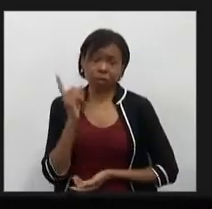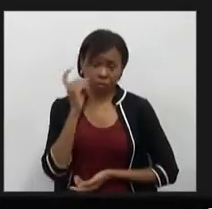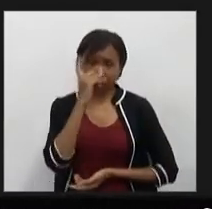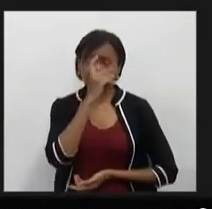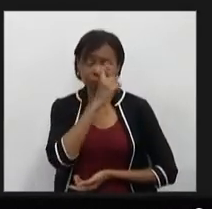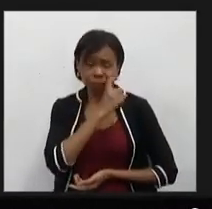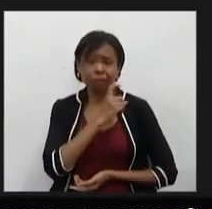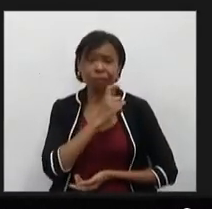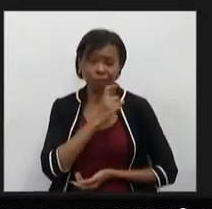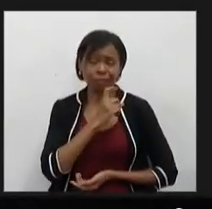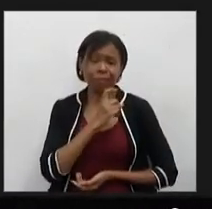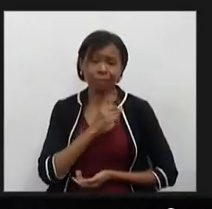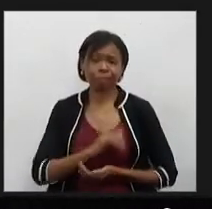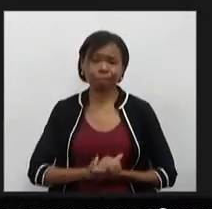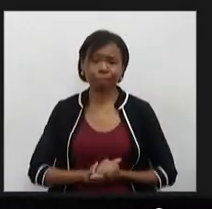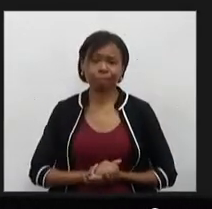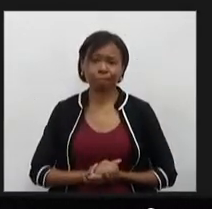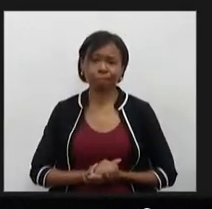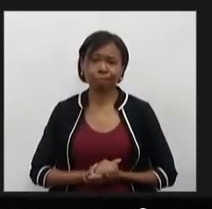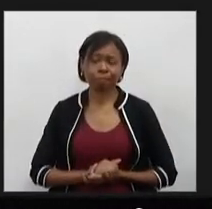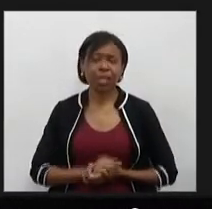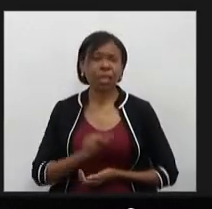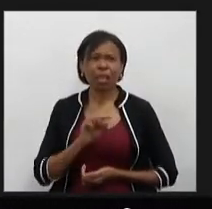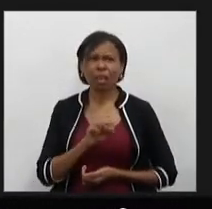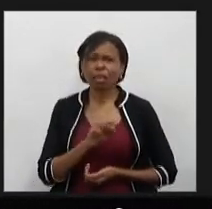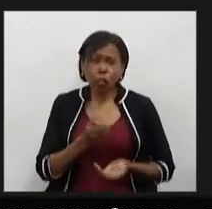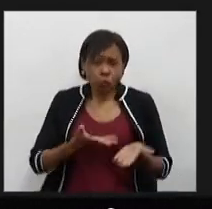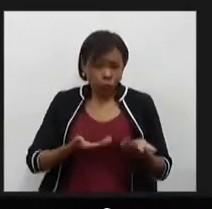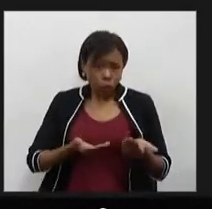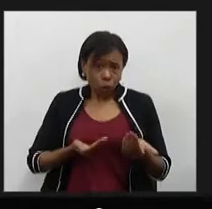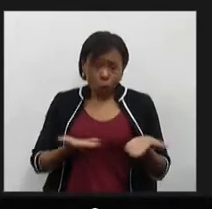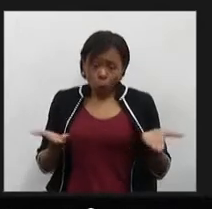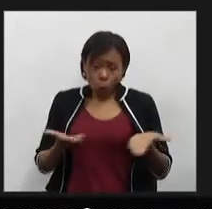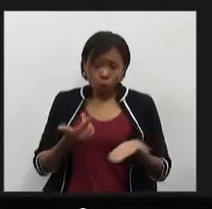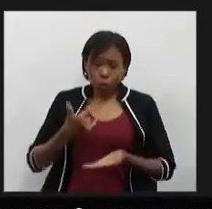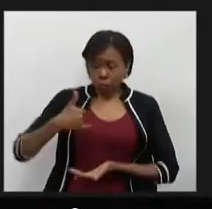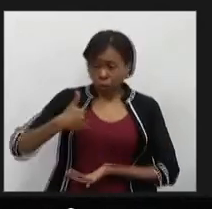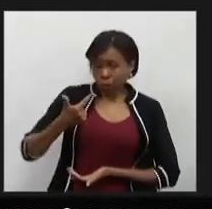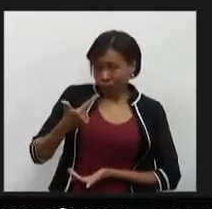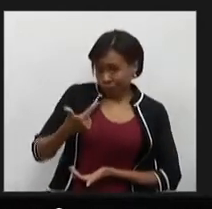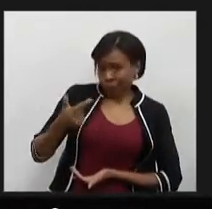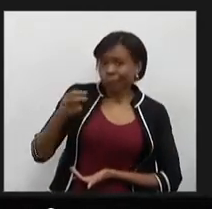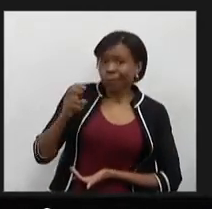de todo mundo, é uma jovem, né, de 25 anos,